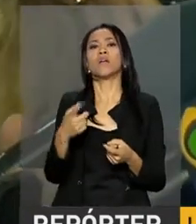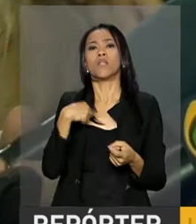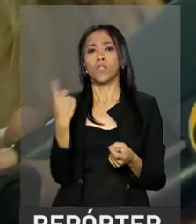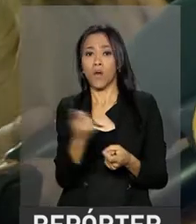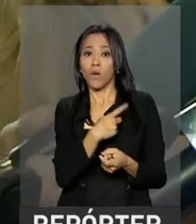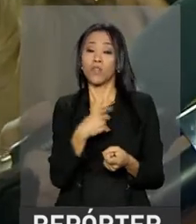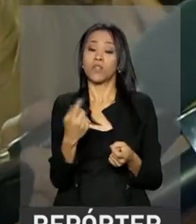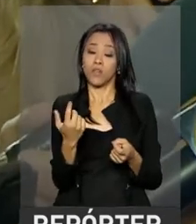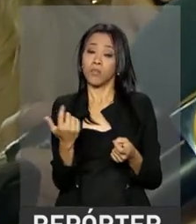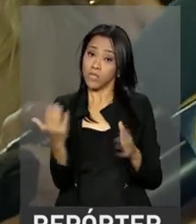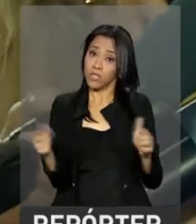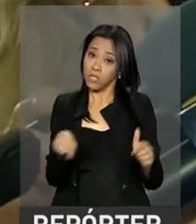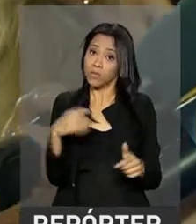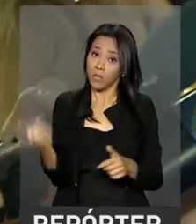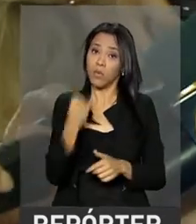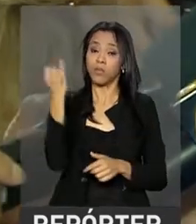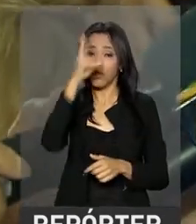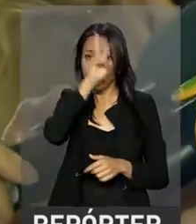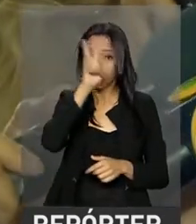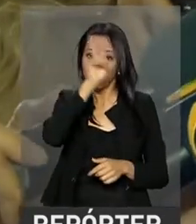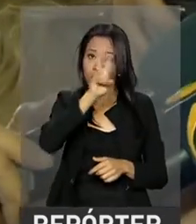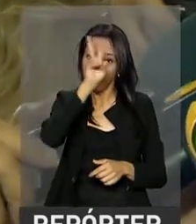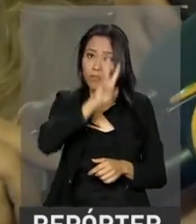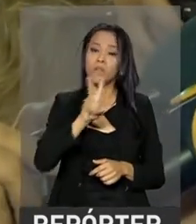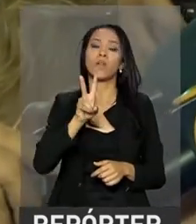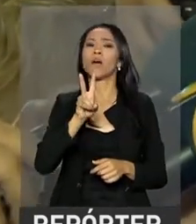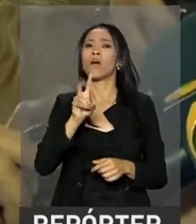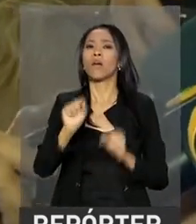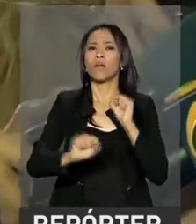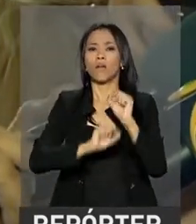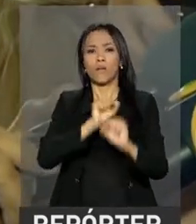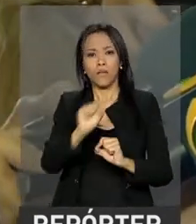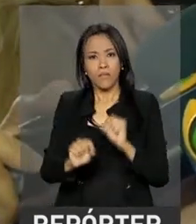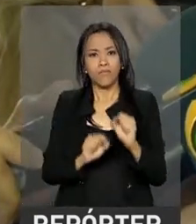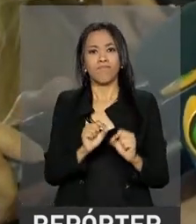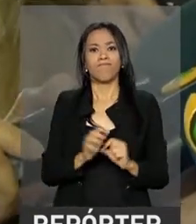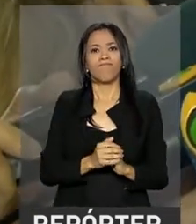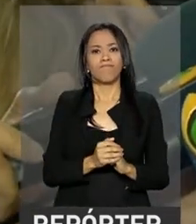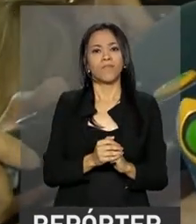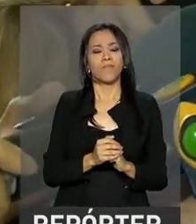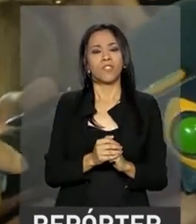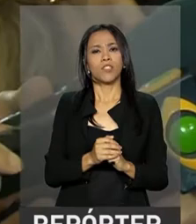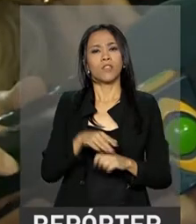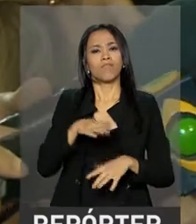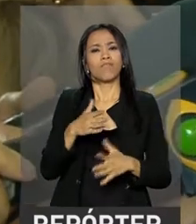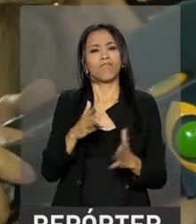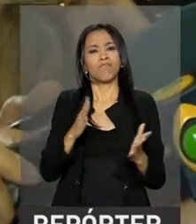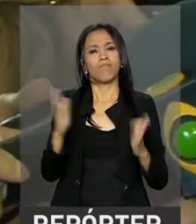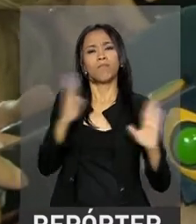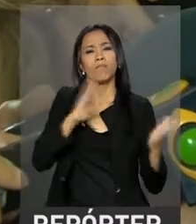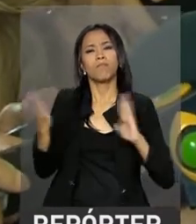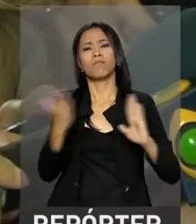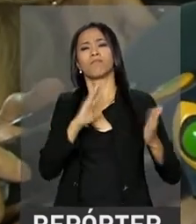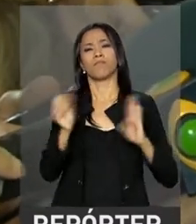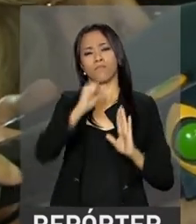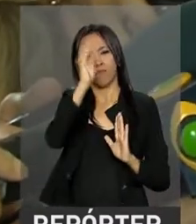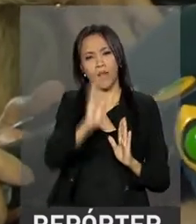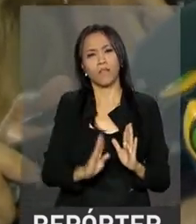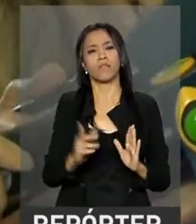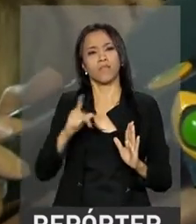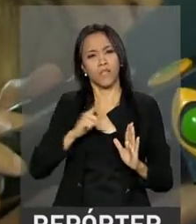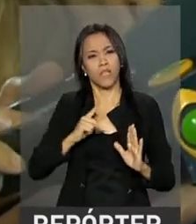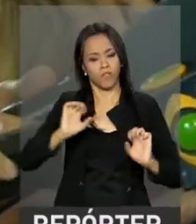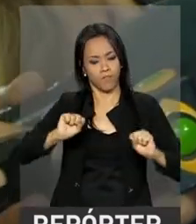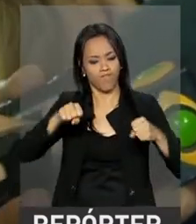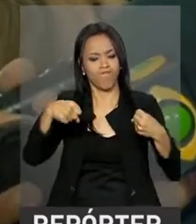nossa história, é importante lembrar aspectos simbólicos de momentos onde o Brasil teve um